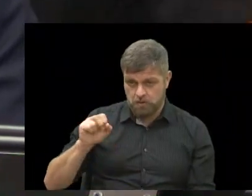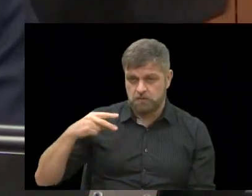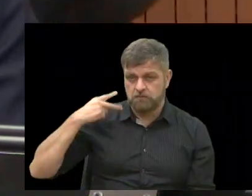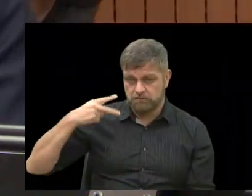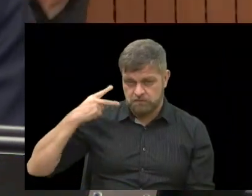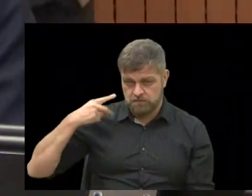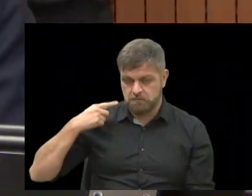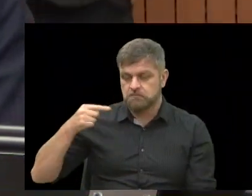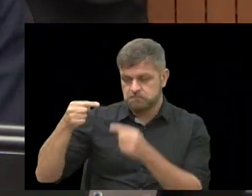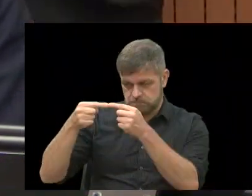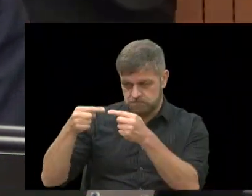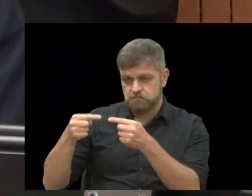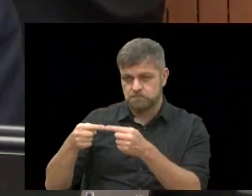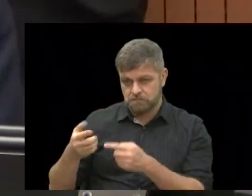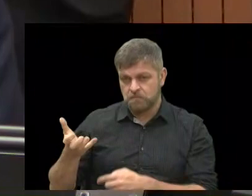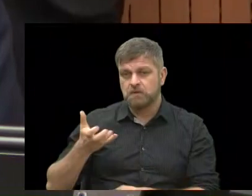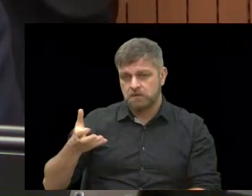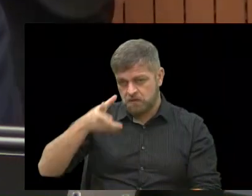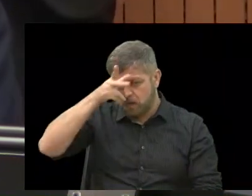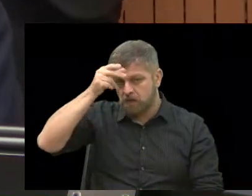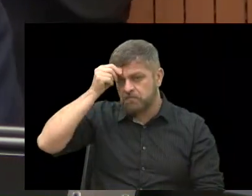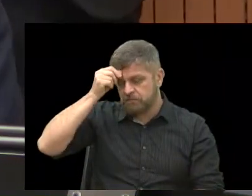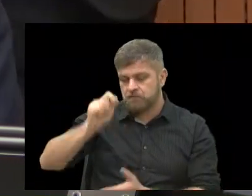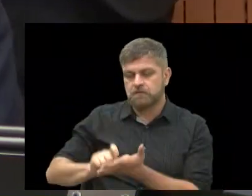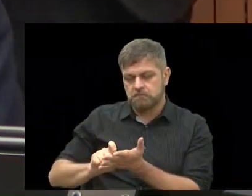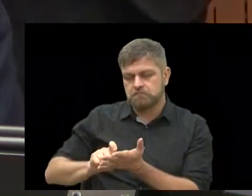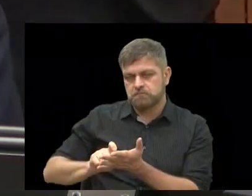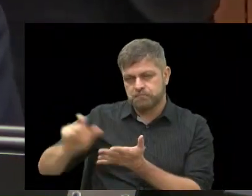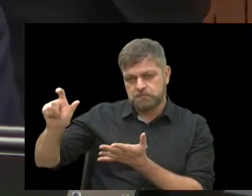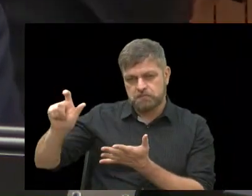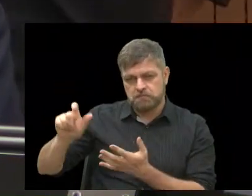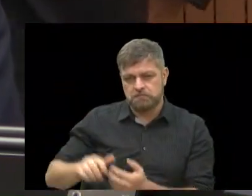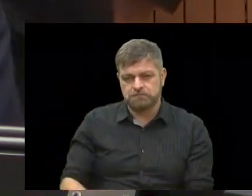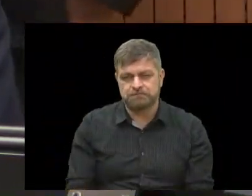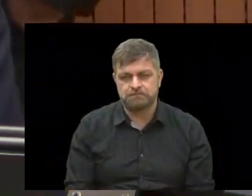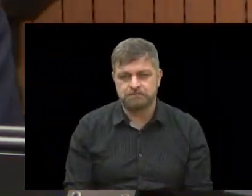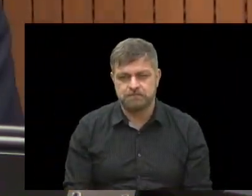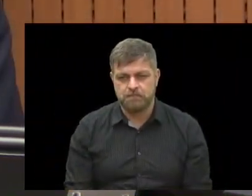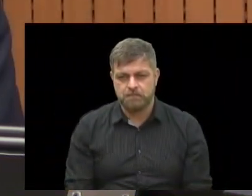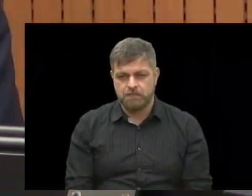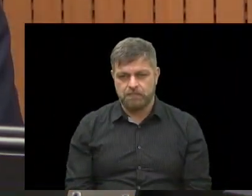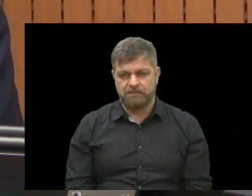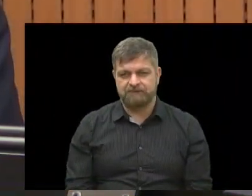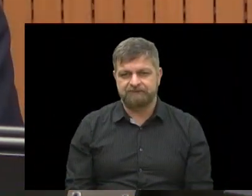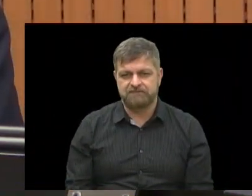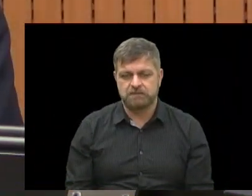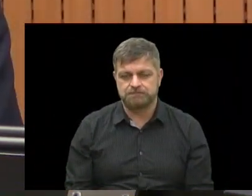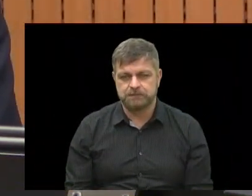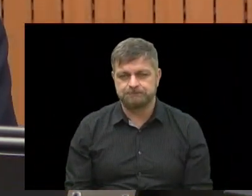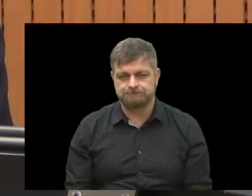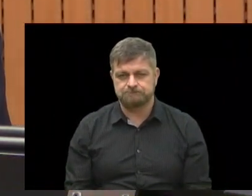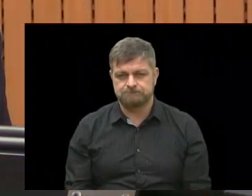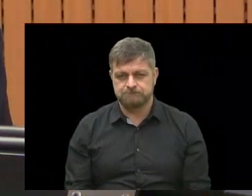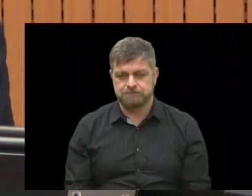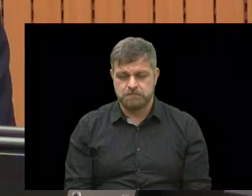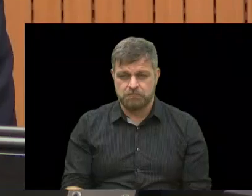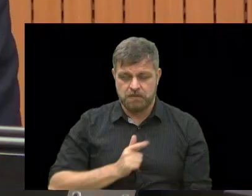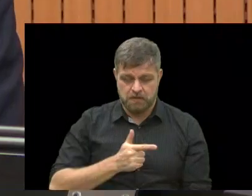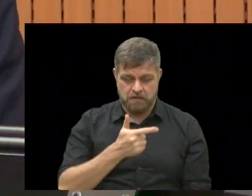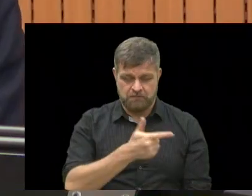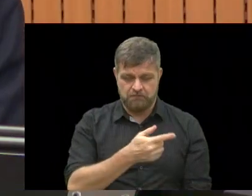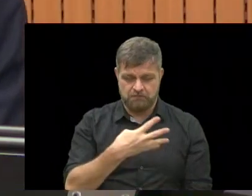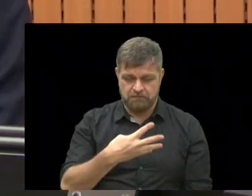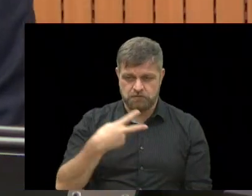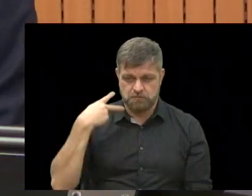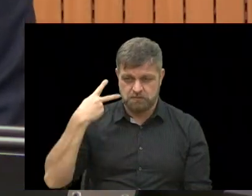vereadores favoráveis à procedência da denúncia quanto à infração político-administrativa apreciada e